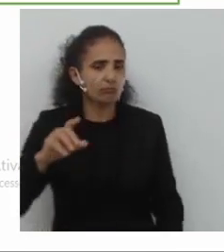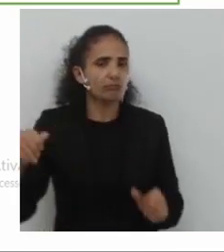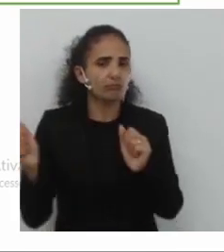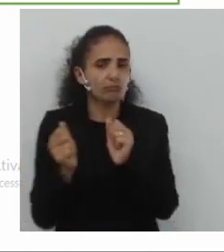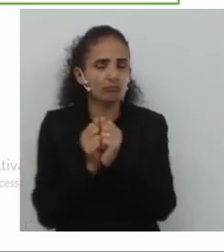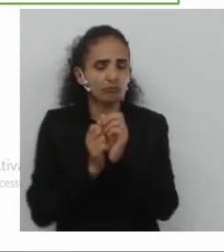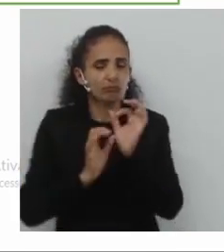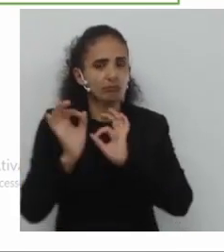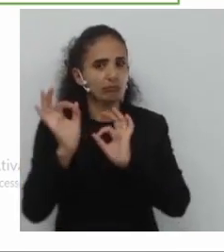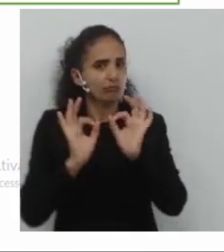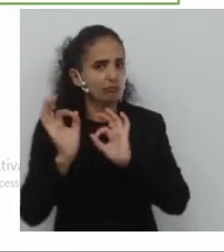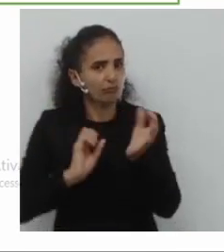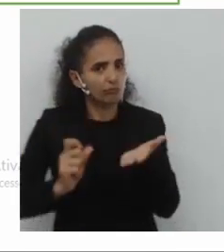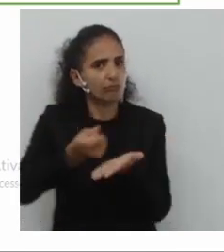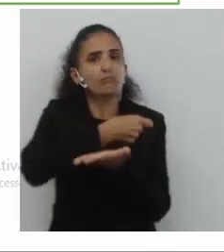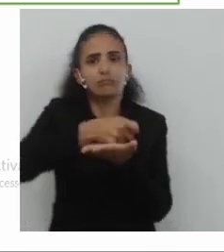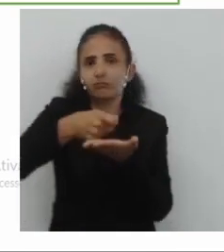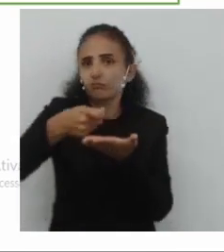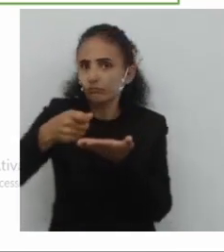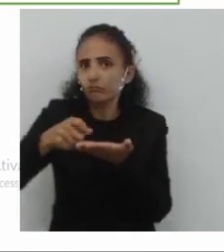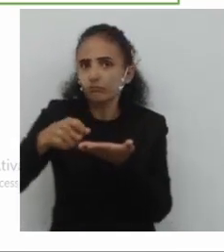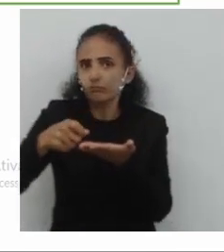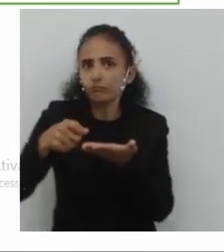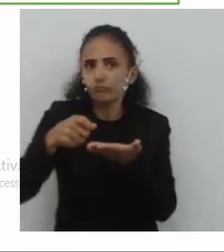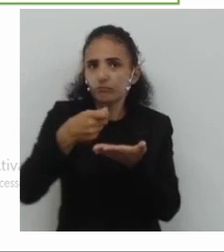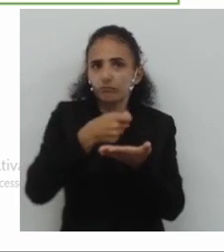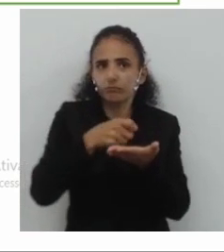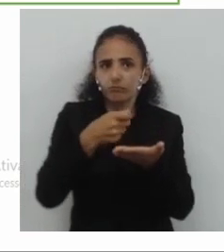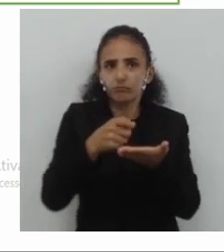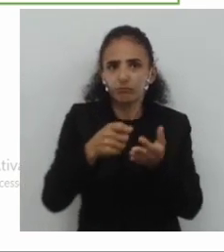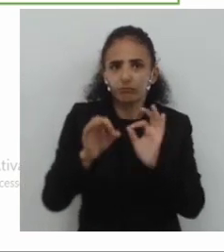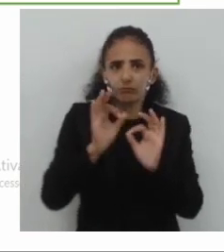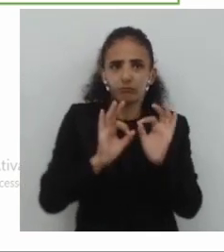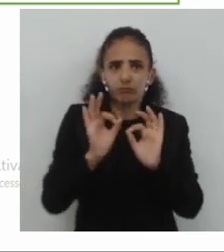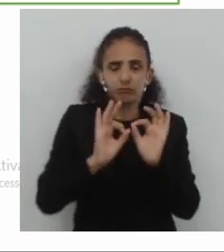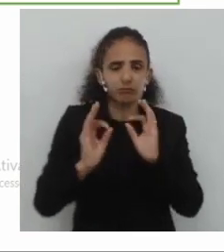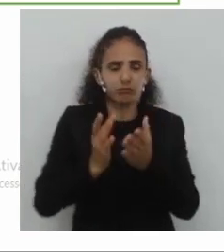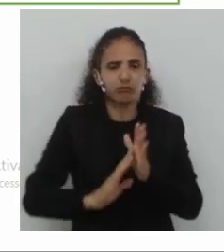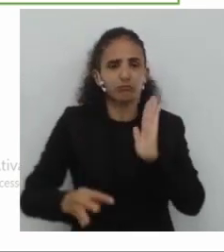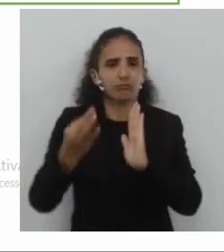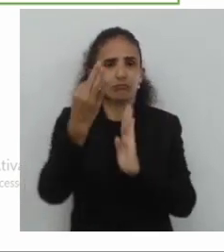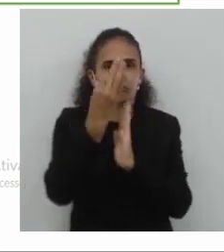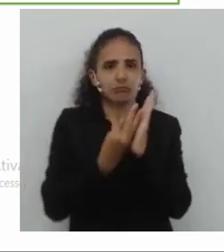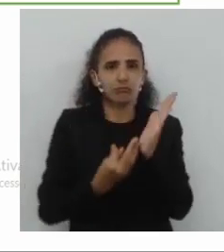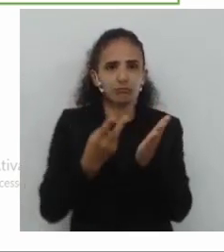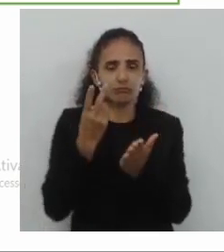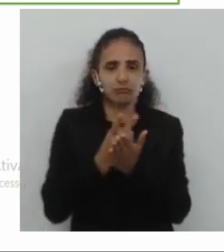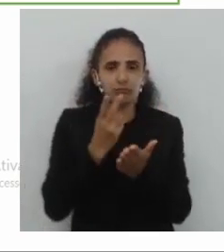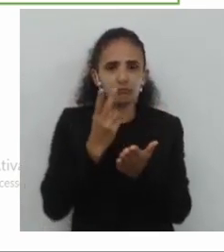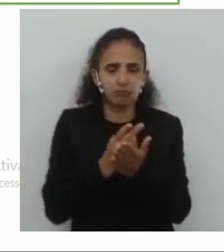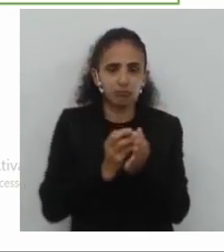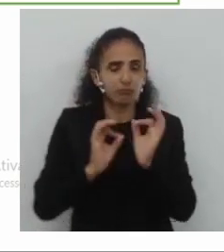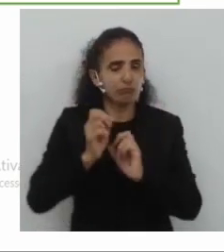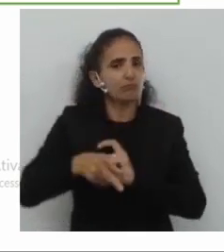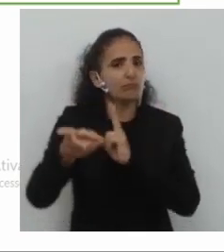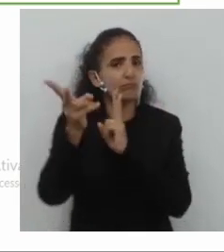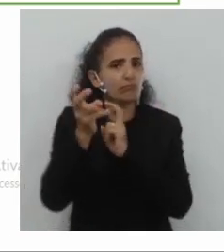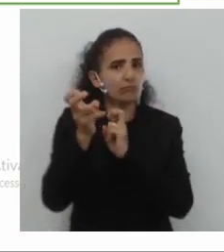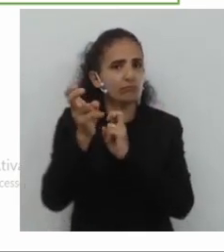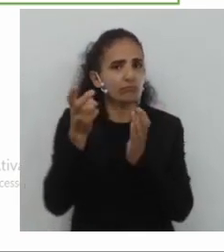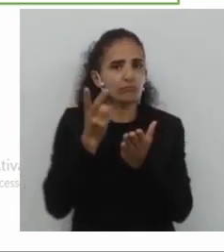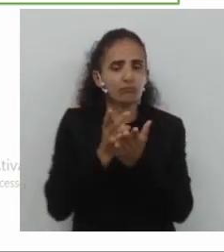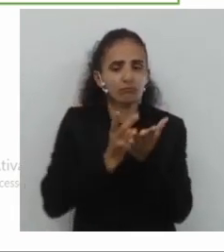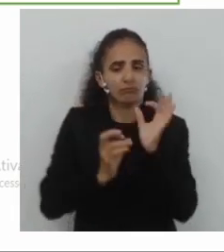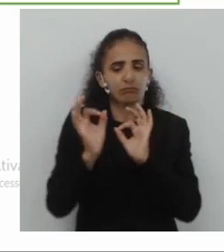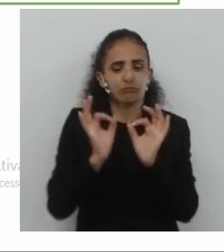fazer uma tomada de uma nota a partir de citações do texto que você leu e escutou,